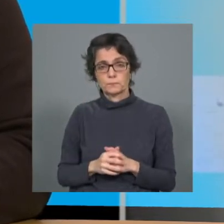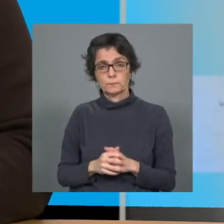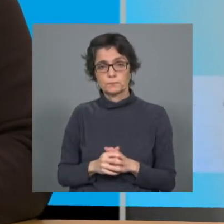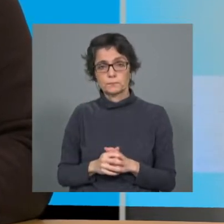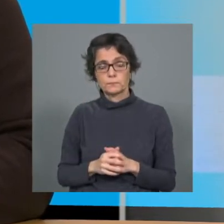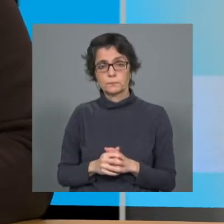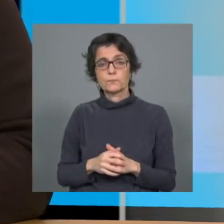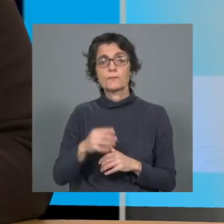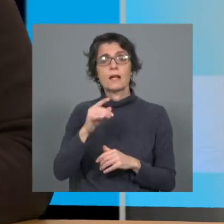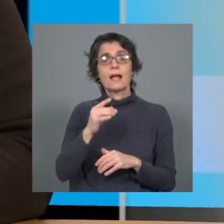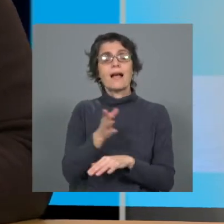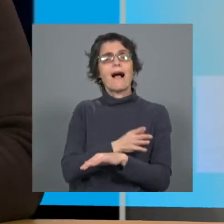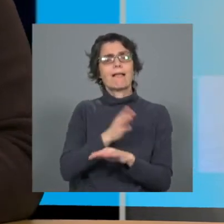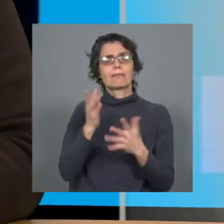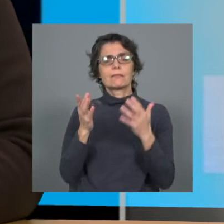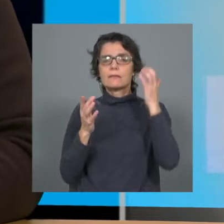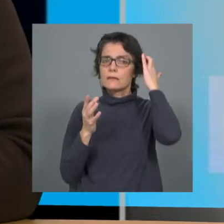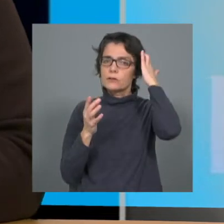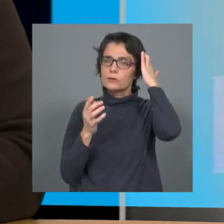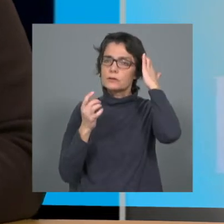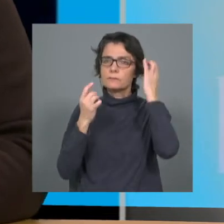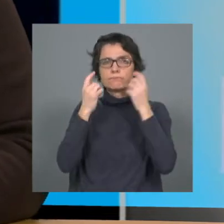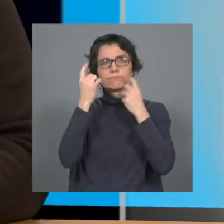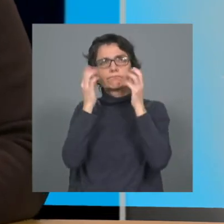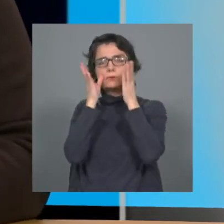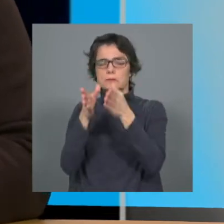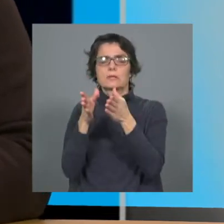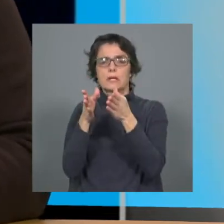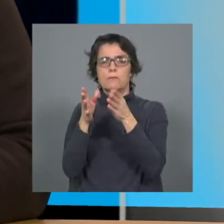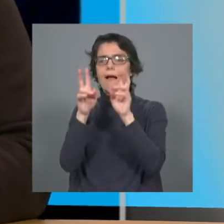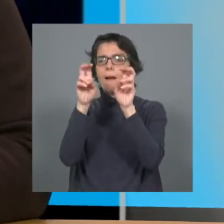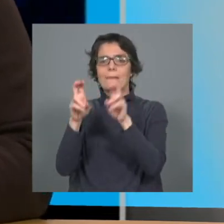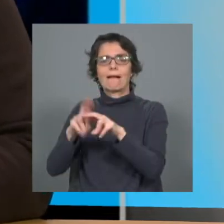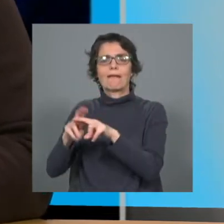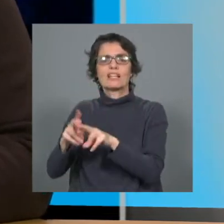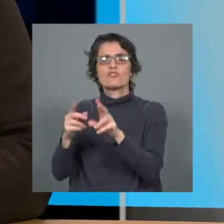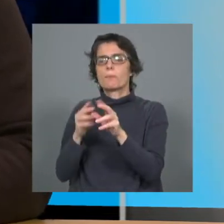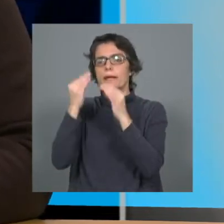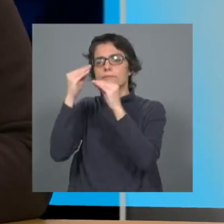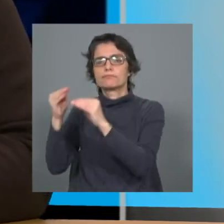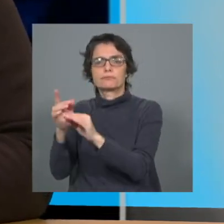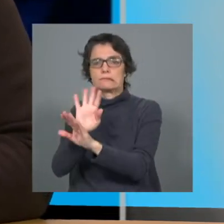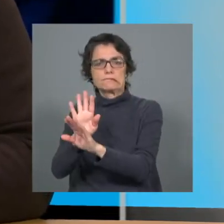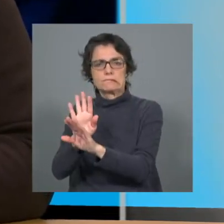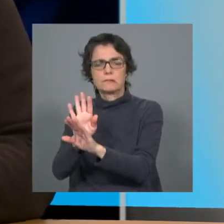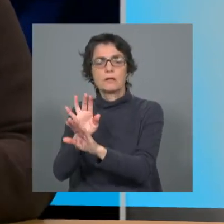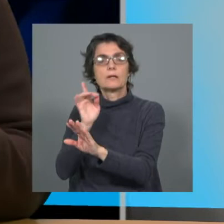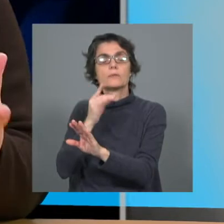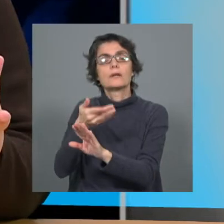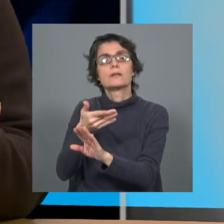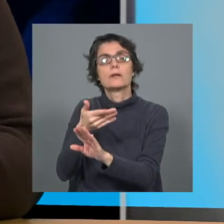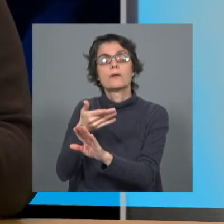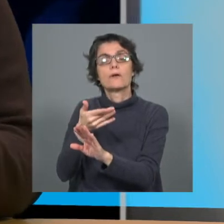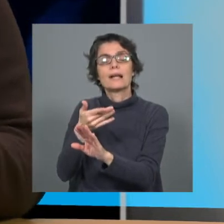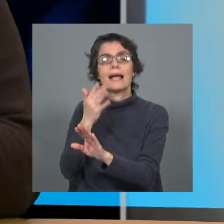de pensarmos em recuperar conteúdos, o mais importante é as escolas irem recuperar os meninos que